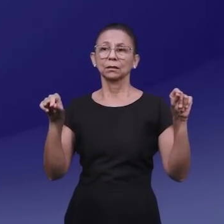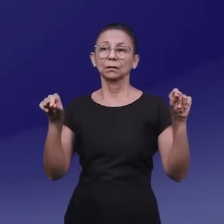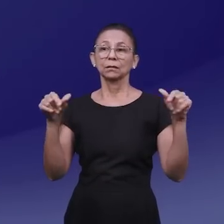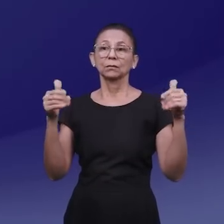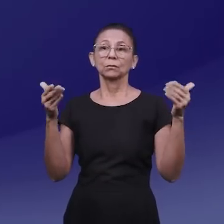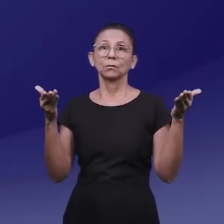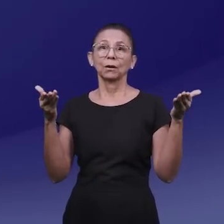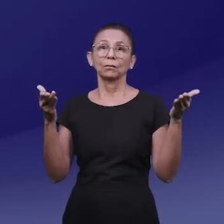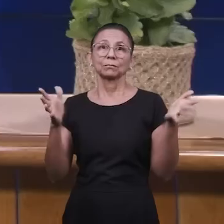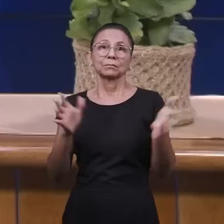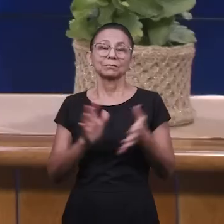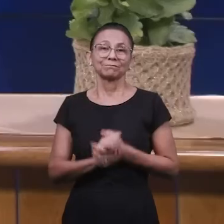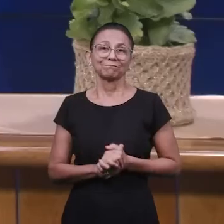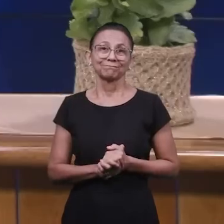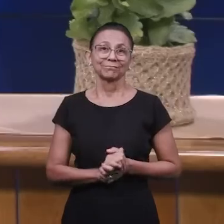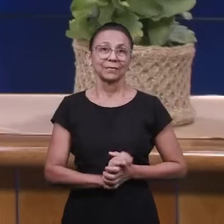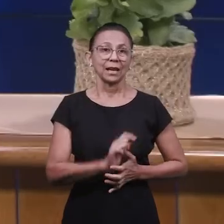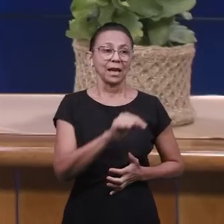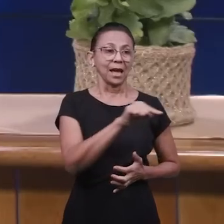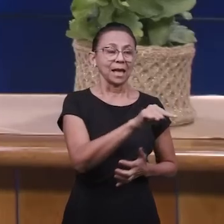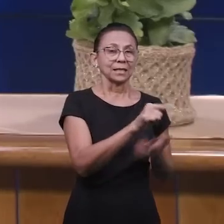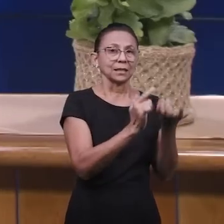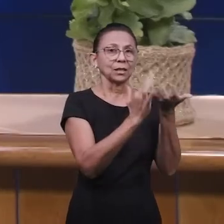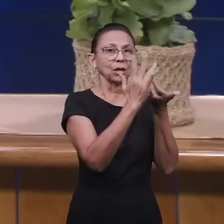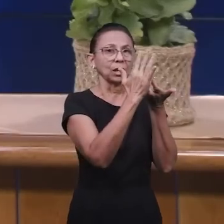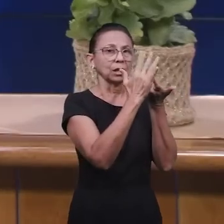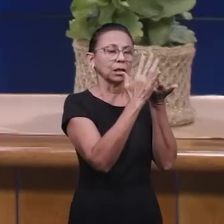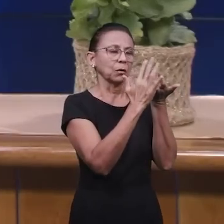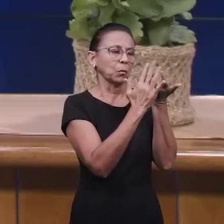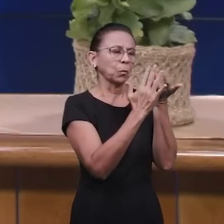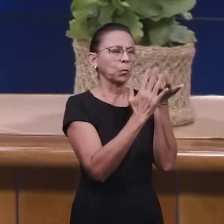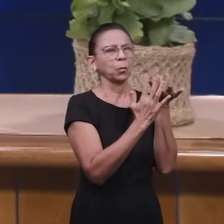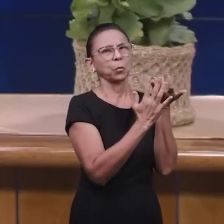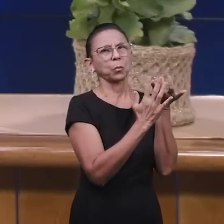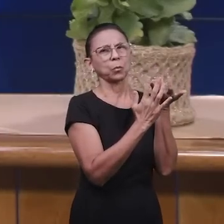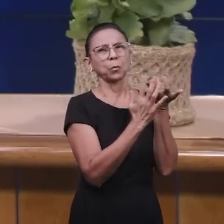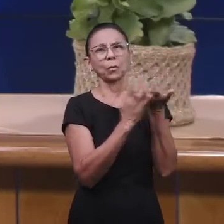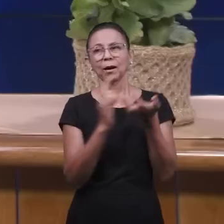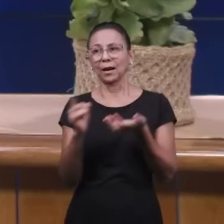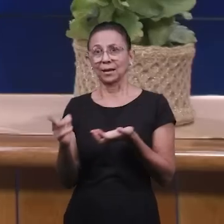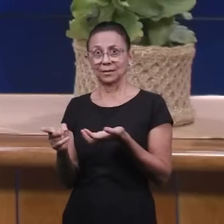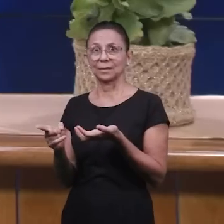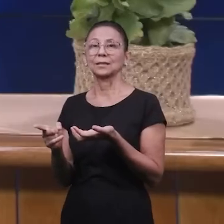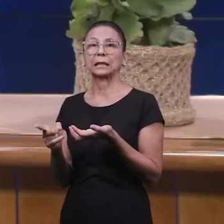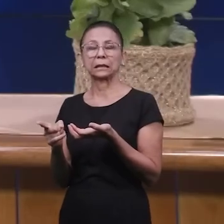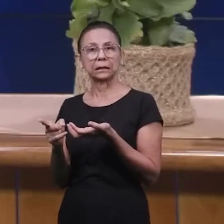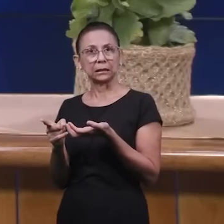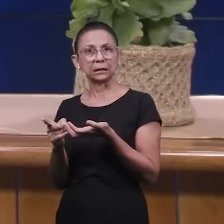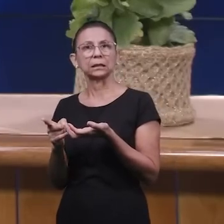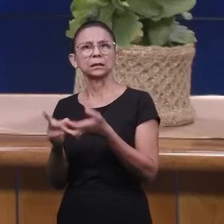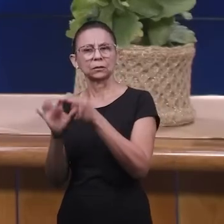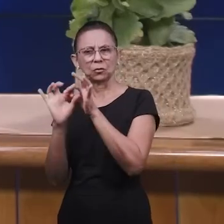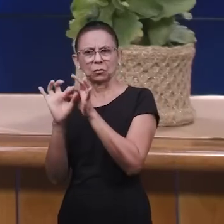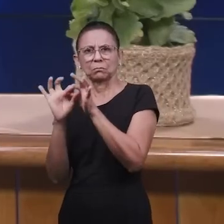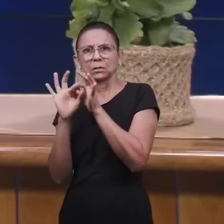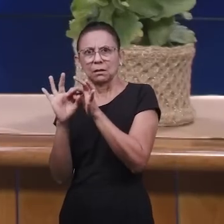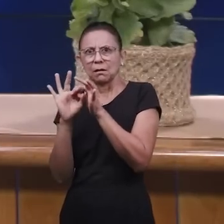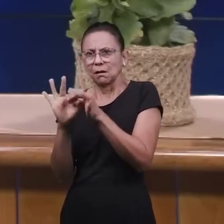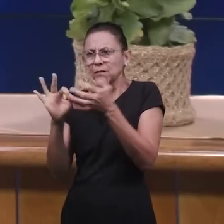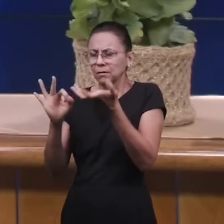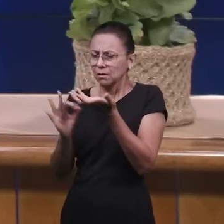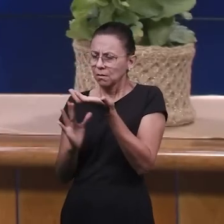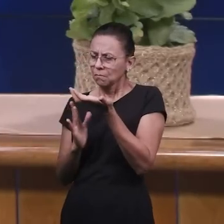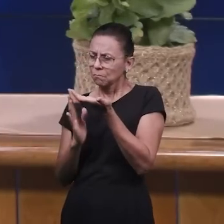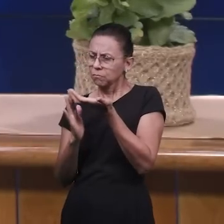que está preparada, ela tem óleo nas candeias, ela tem o fogo do Espírito, ela é batizada com o Espírito Santo, ela